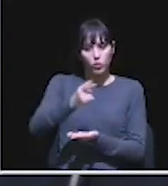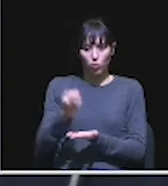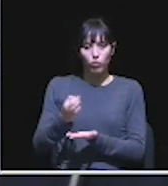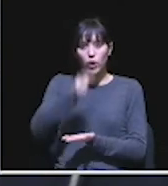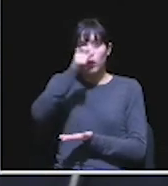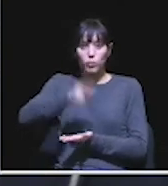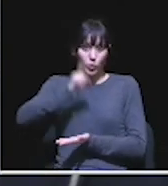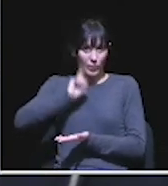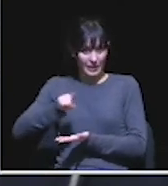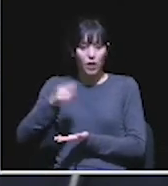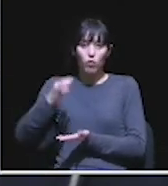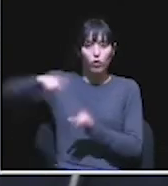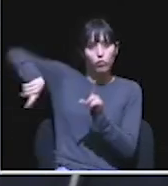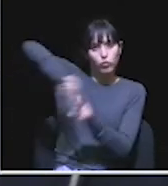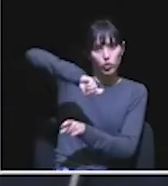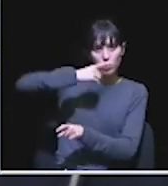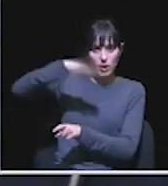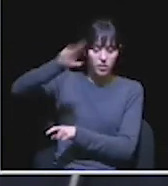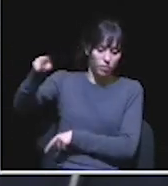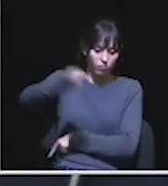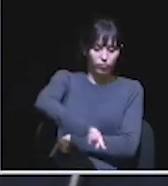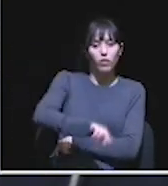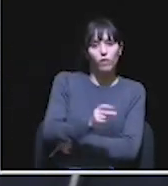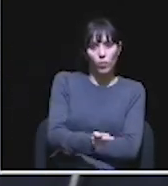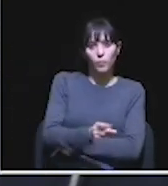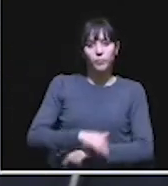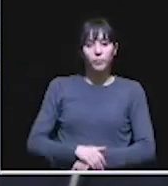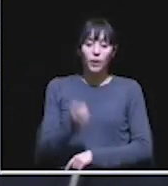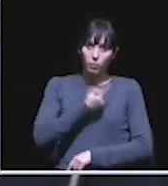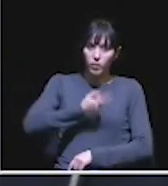como refugiada do regime nazi. É nossa